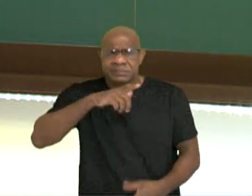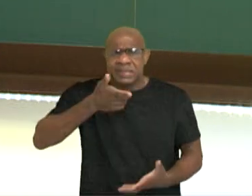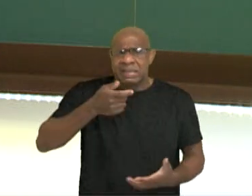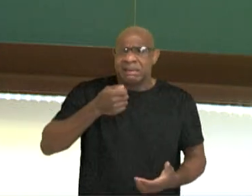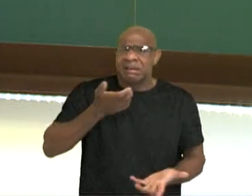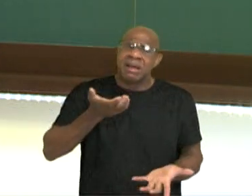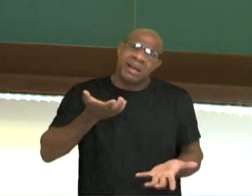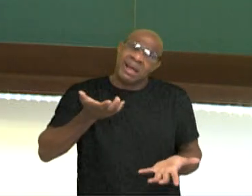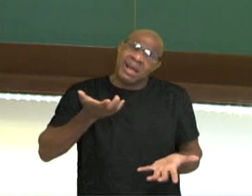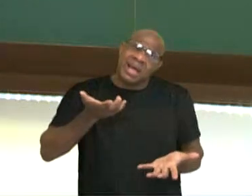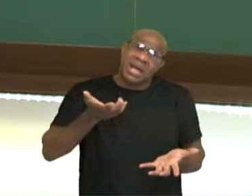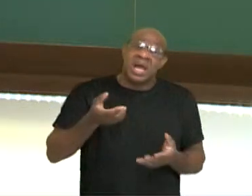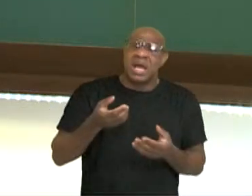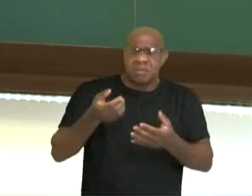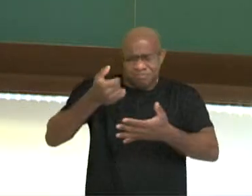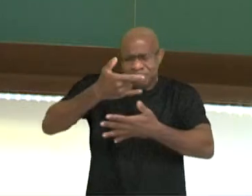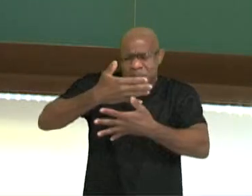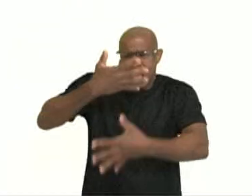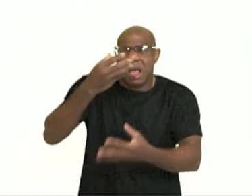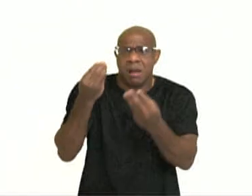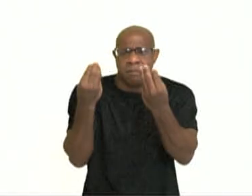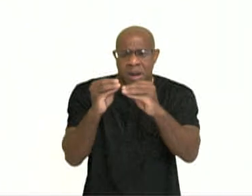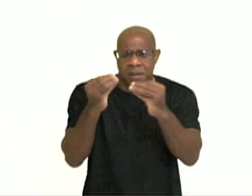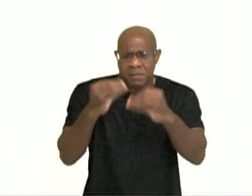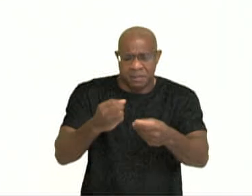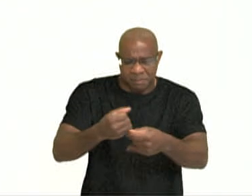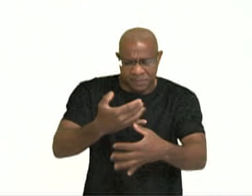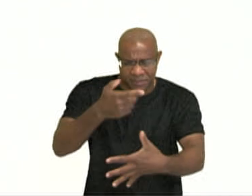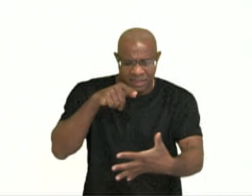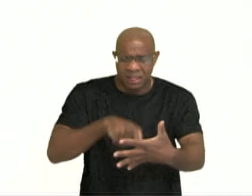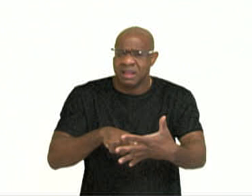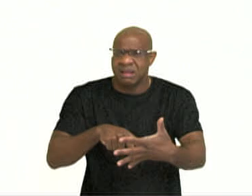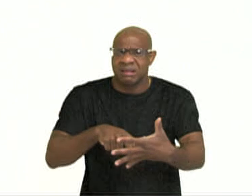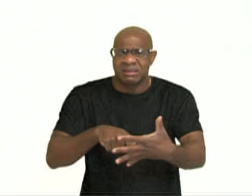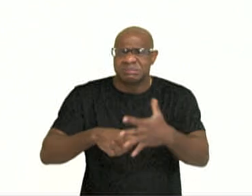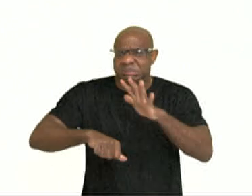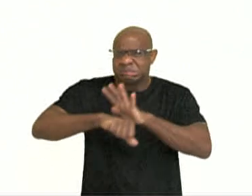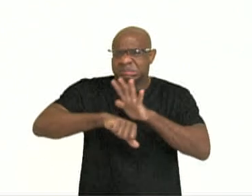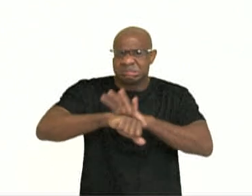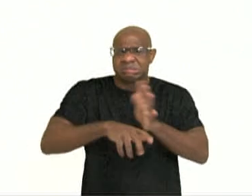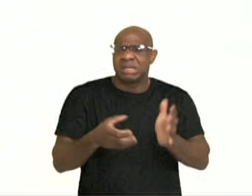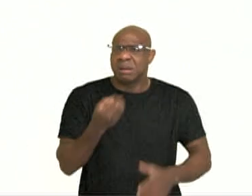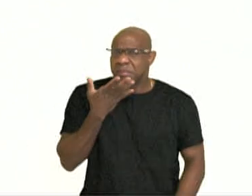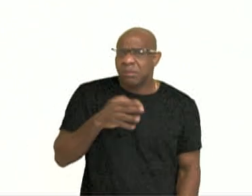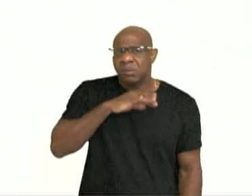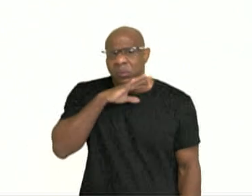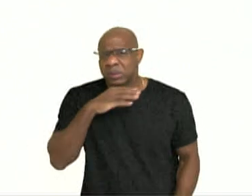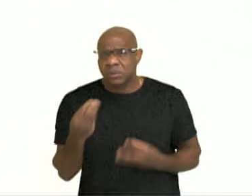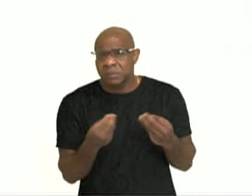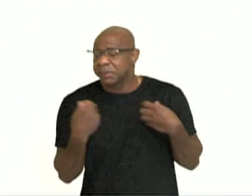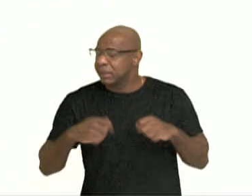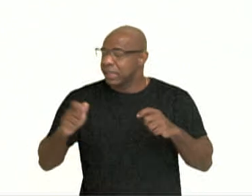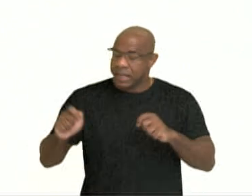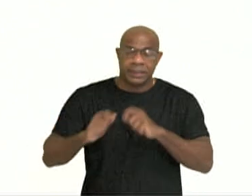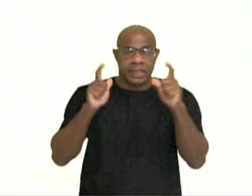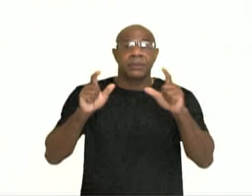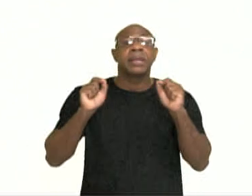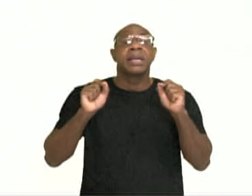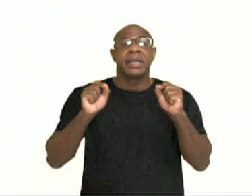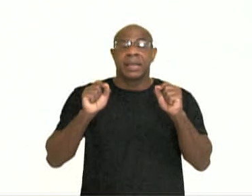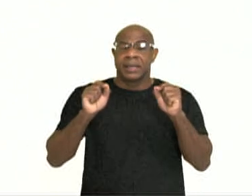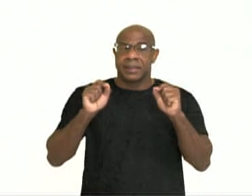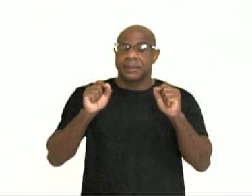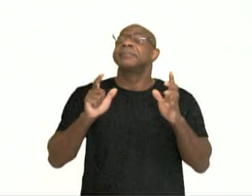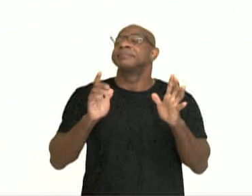pode ser bastante importante o quê? Estar atento a quem temos nas redes sociais, porque esse cuidado